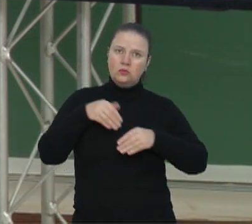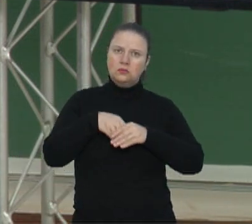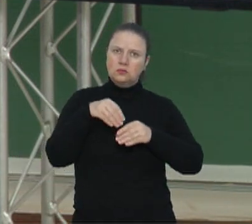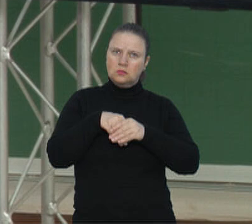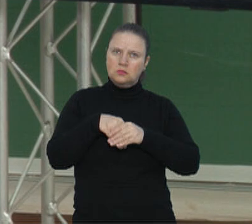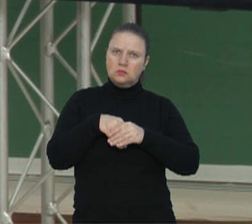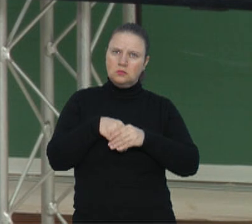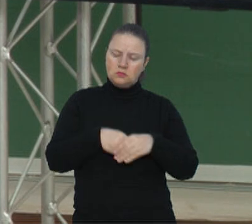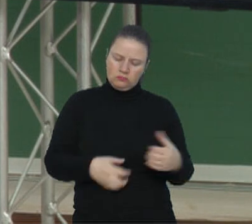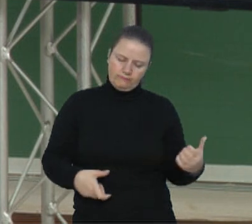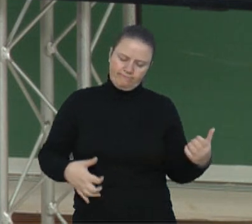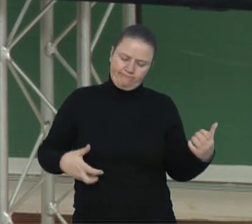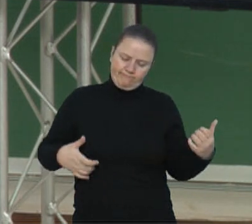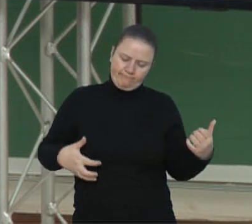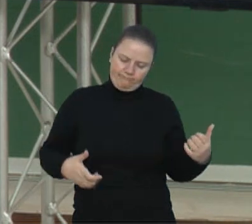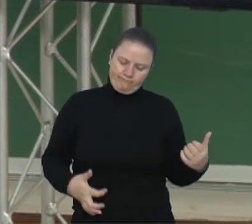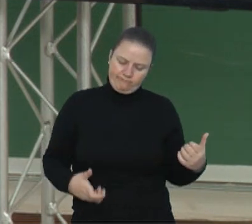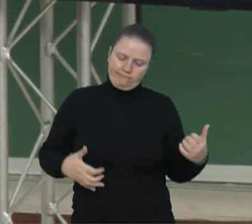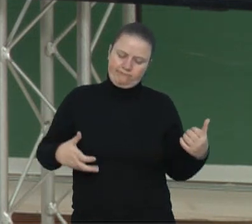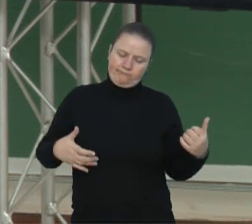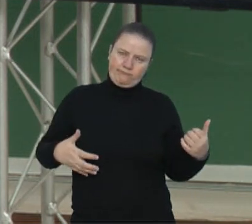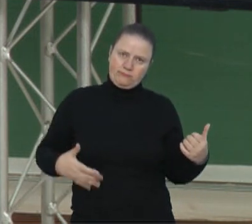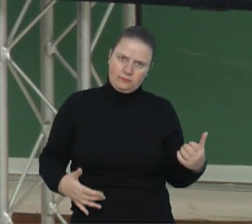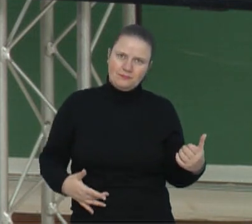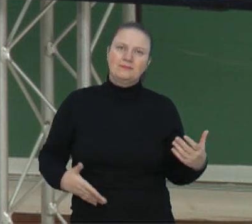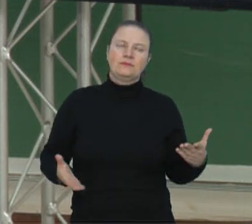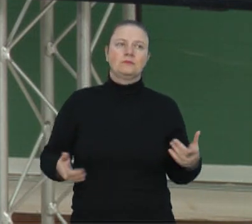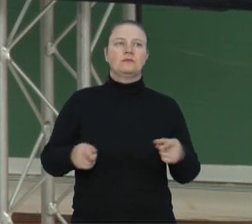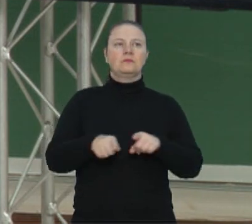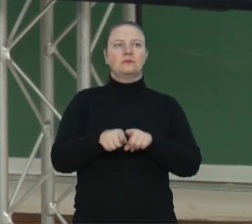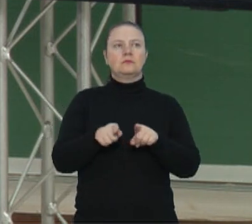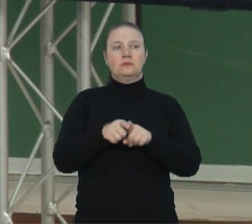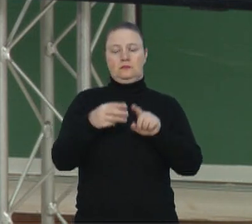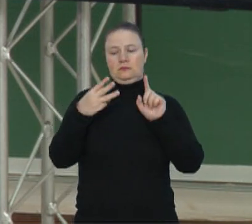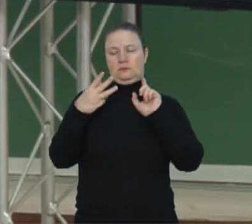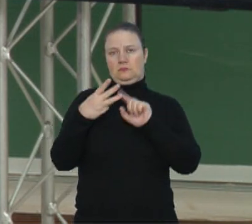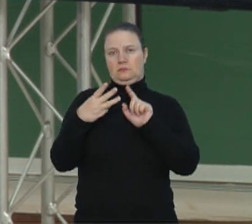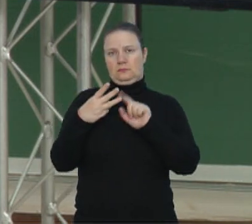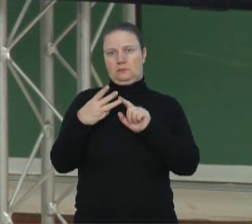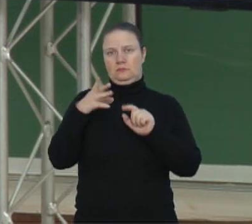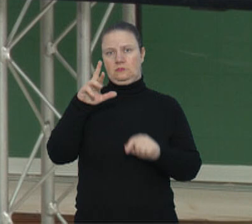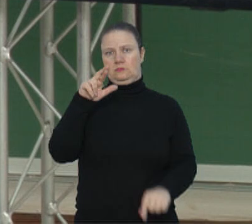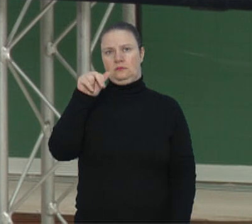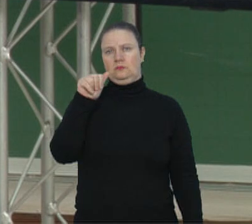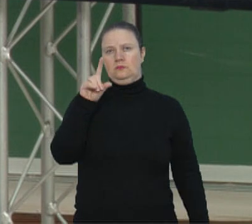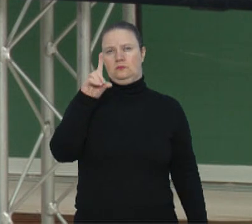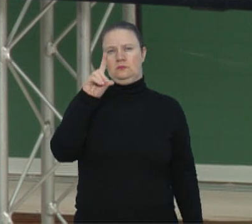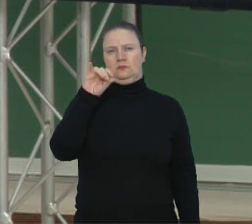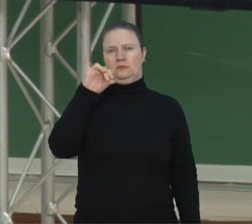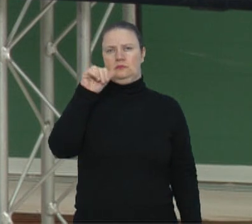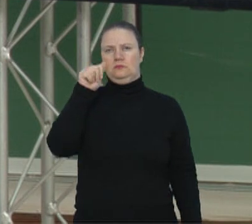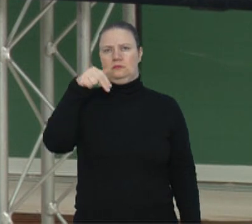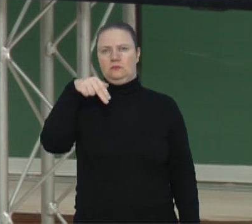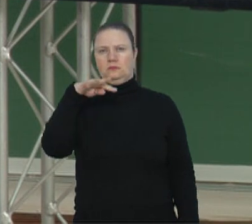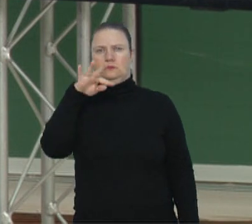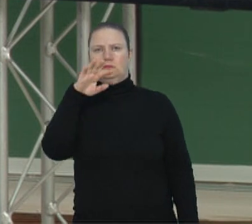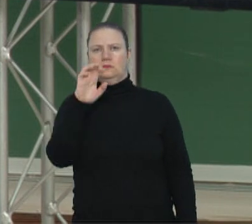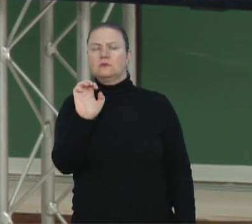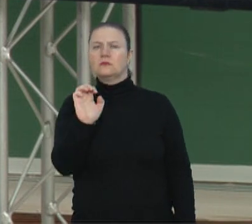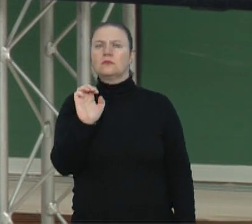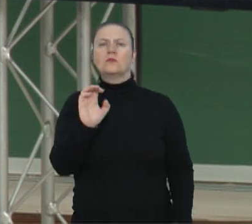Vai ressoar e vai ampliar esse som. Já o radiante seria por onde sai o som. Ele é toda